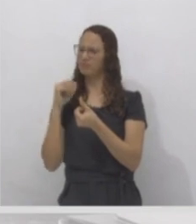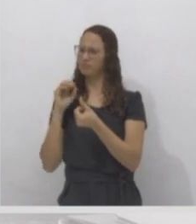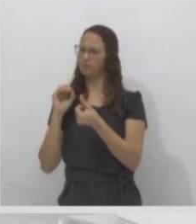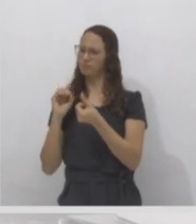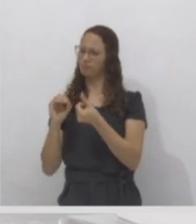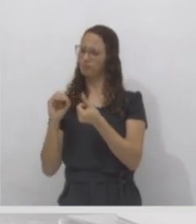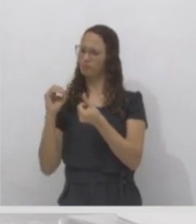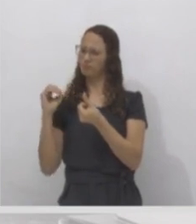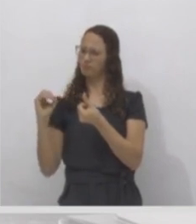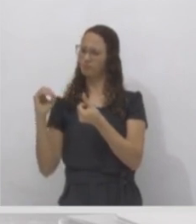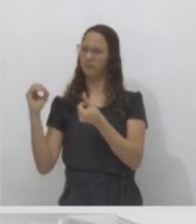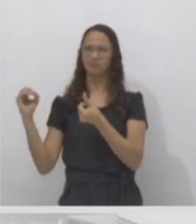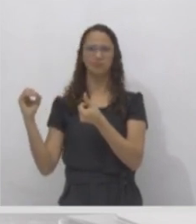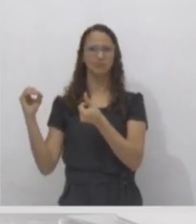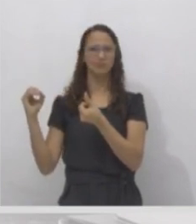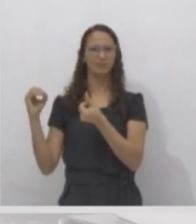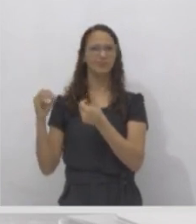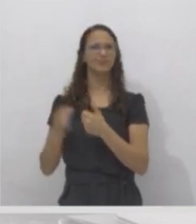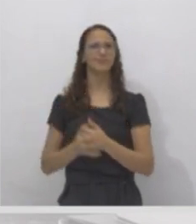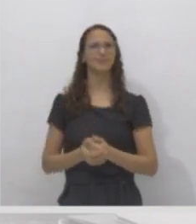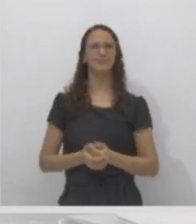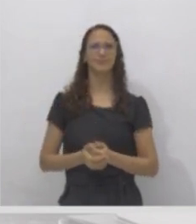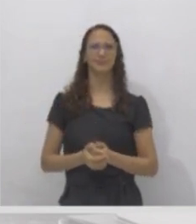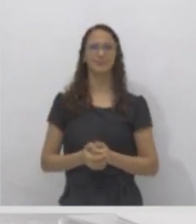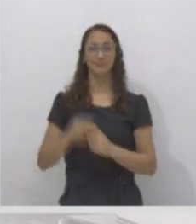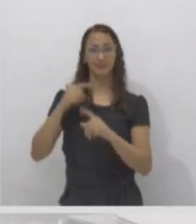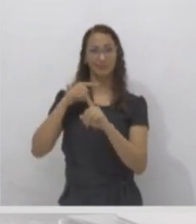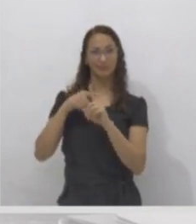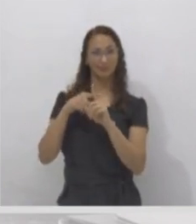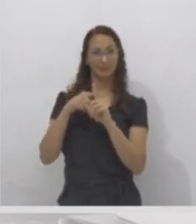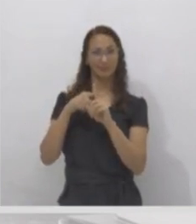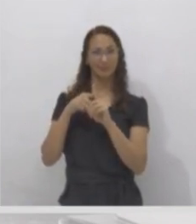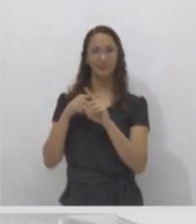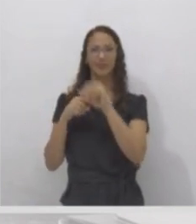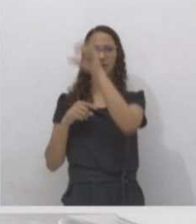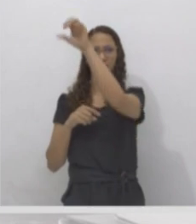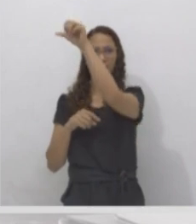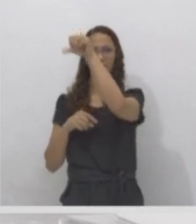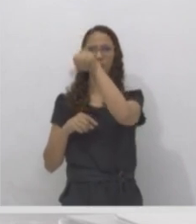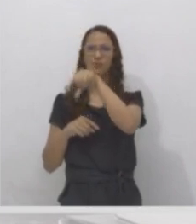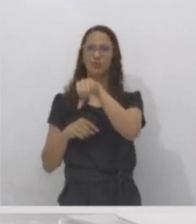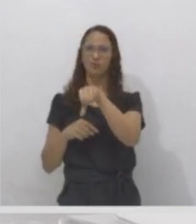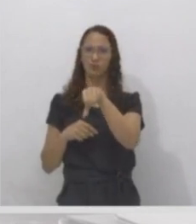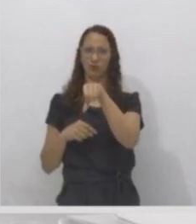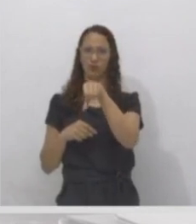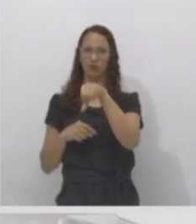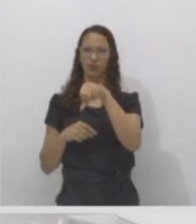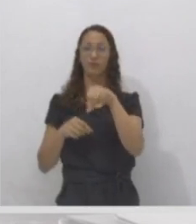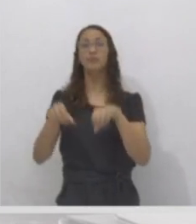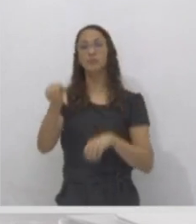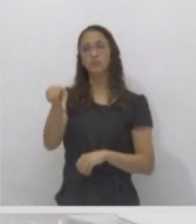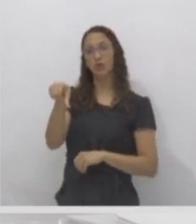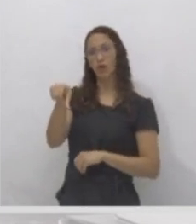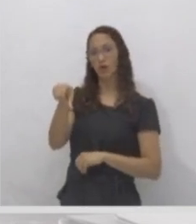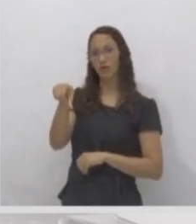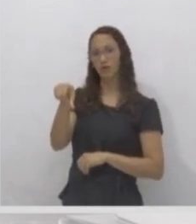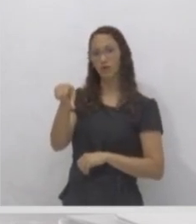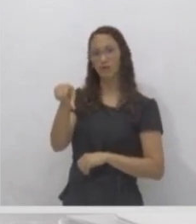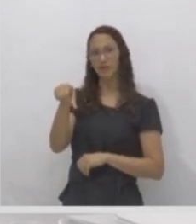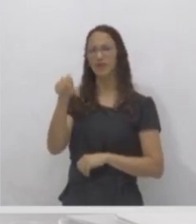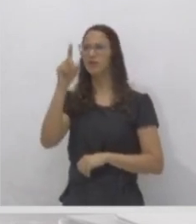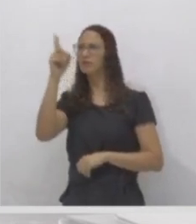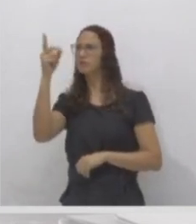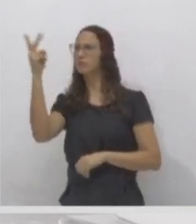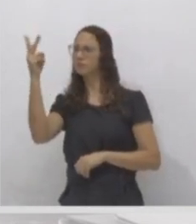completar com 3 zeros. Mais, o 9, que está na centena, eu tenho 2 números, 2